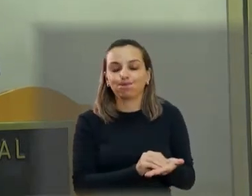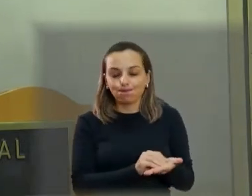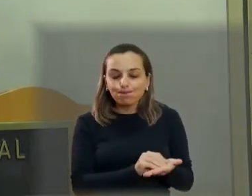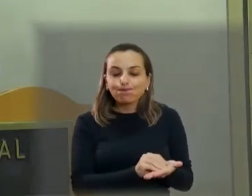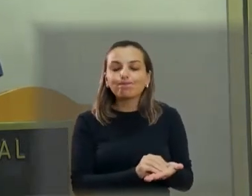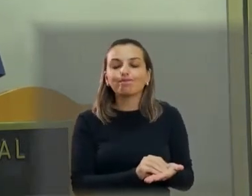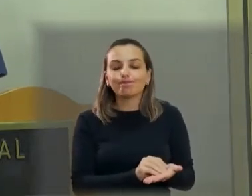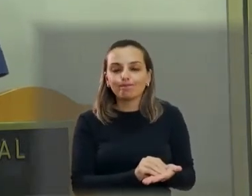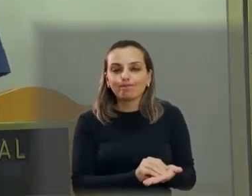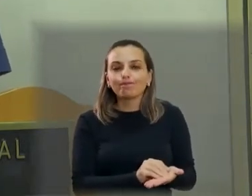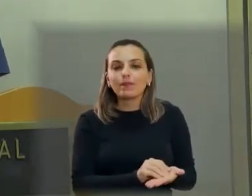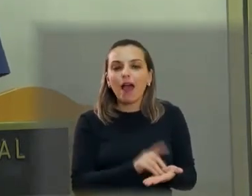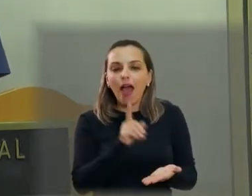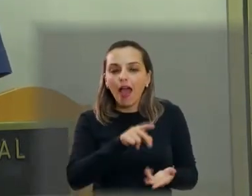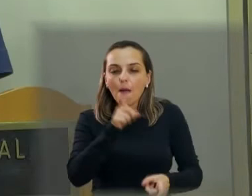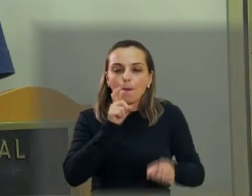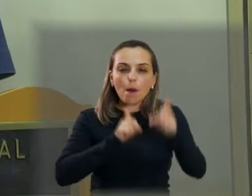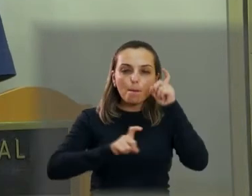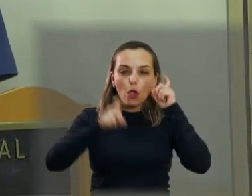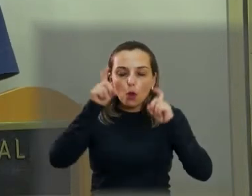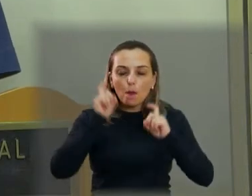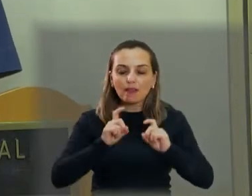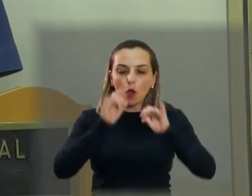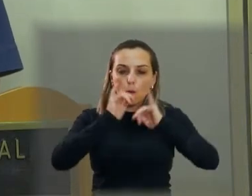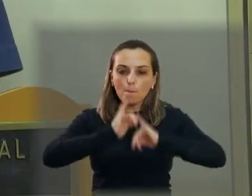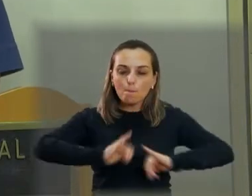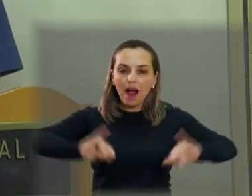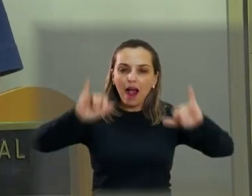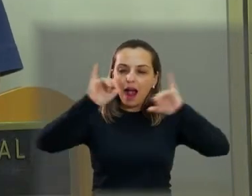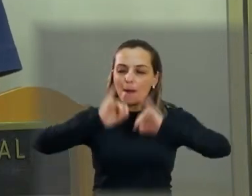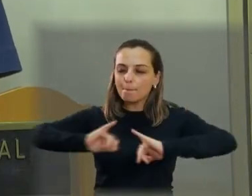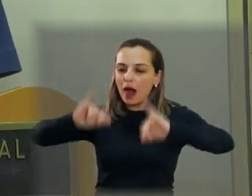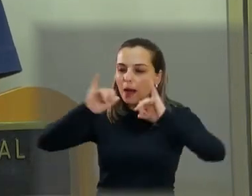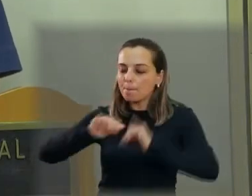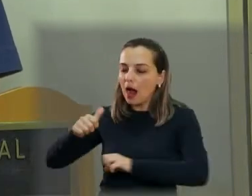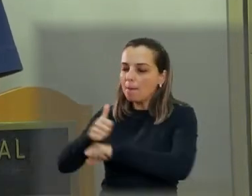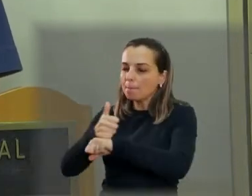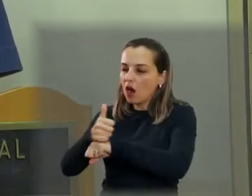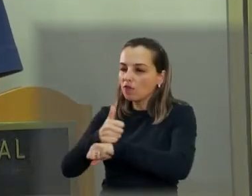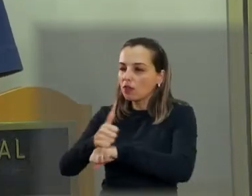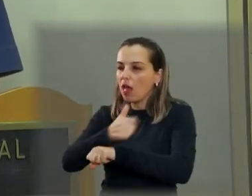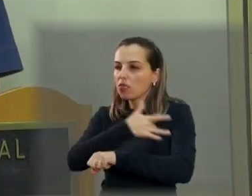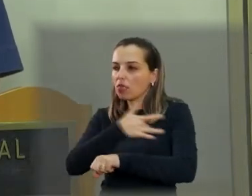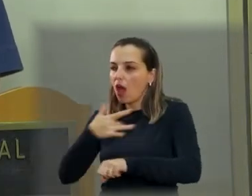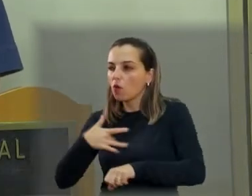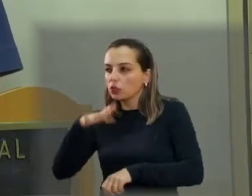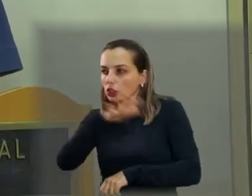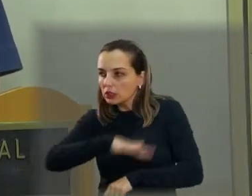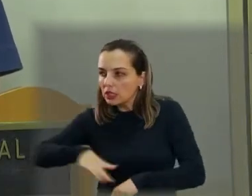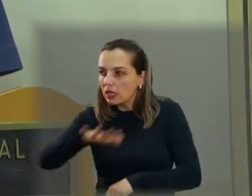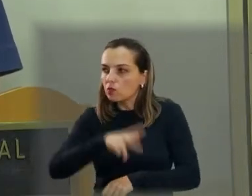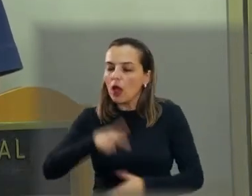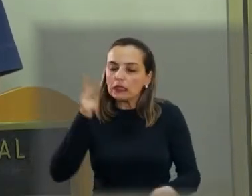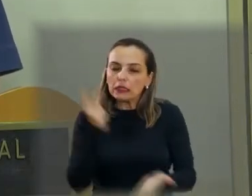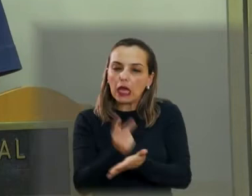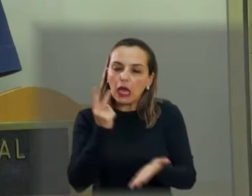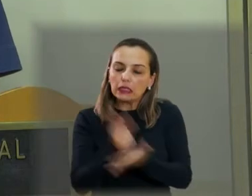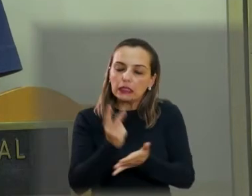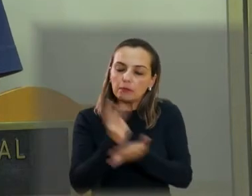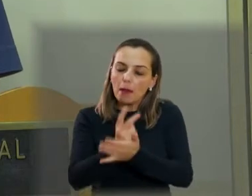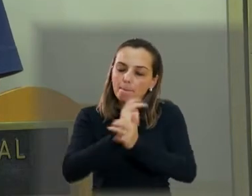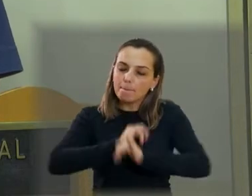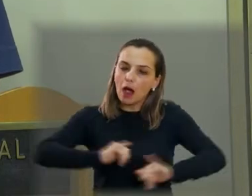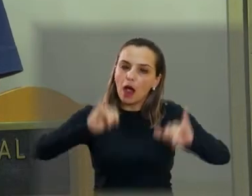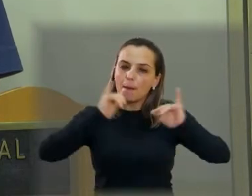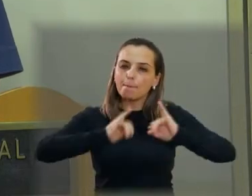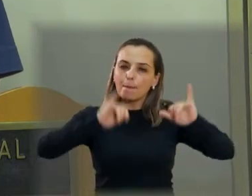gente divide essa preocupação com todos os profissionais de saúde. A gente sempre sente o envolvimento e